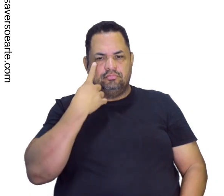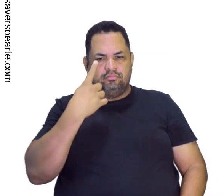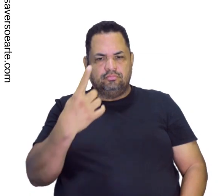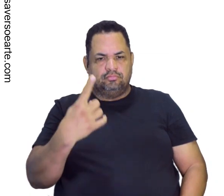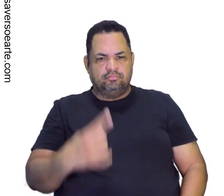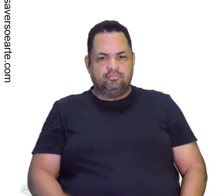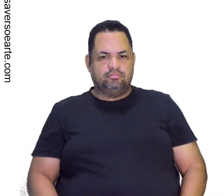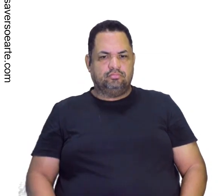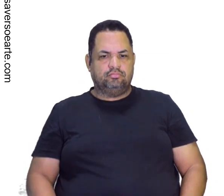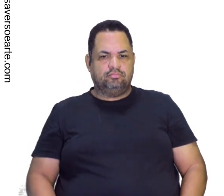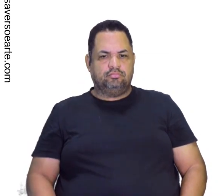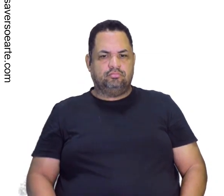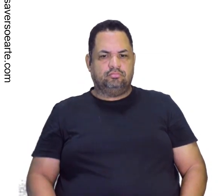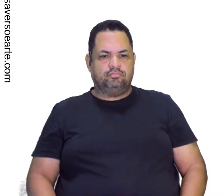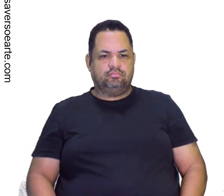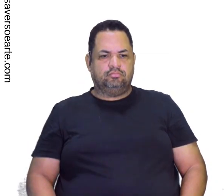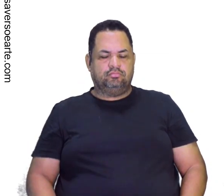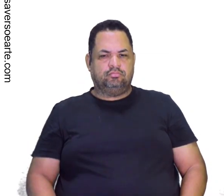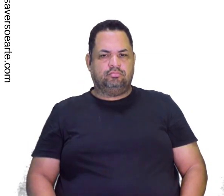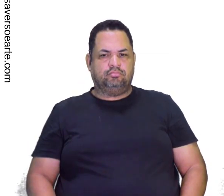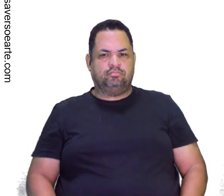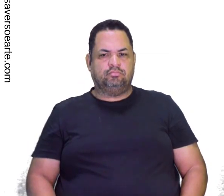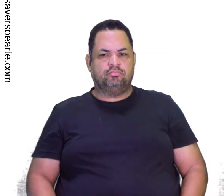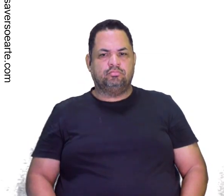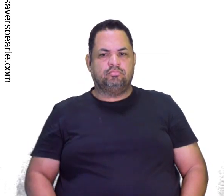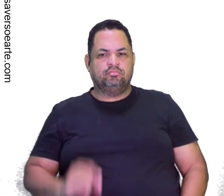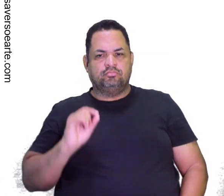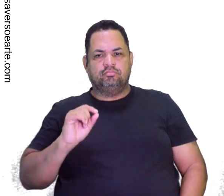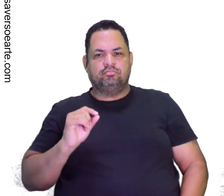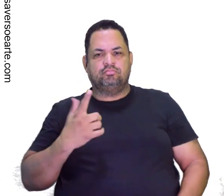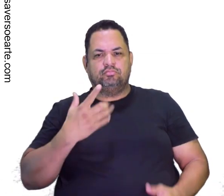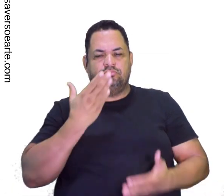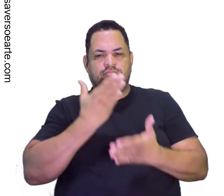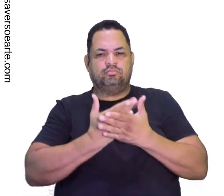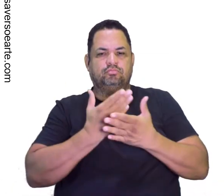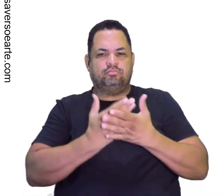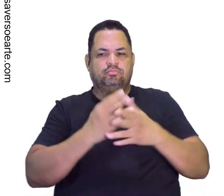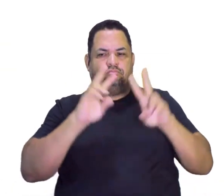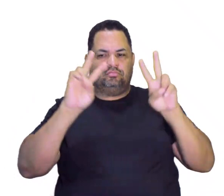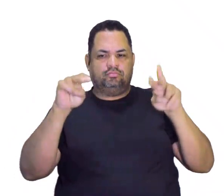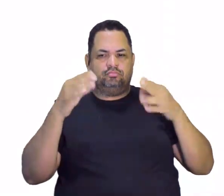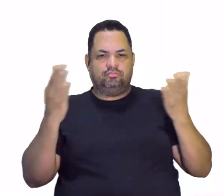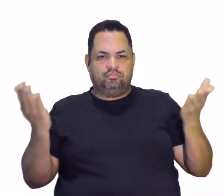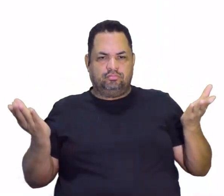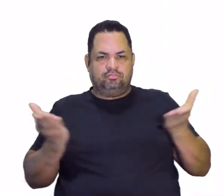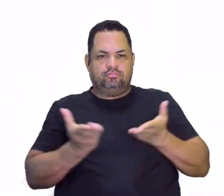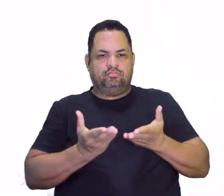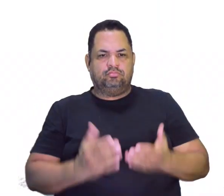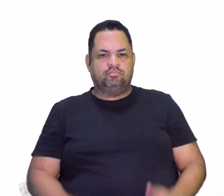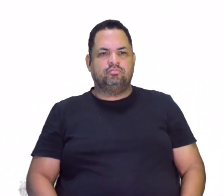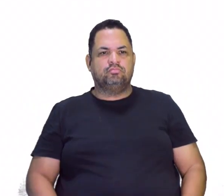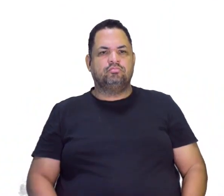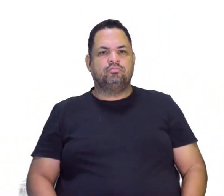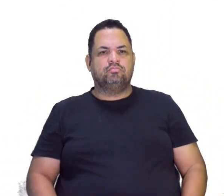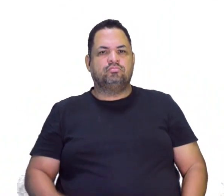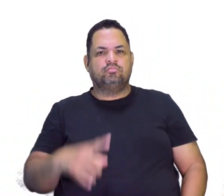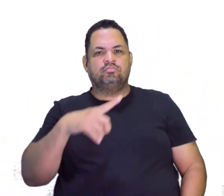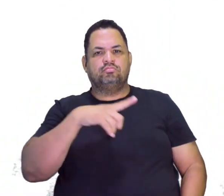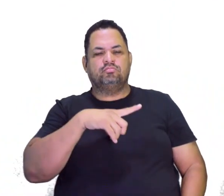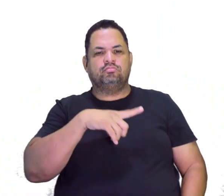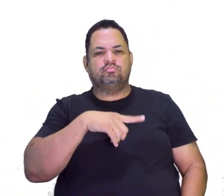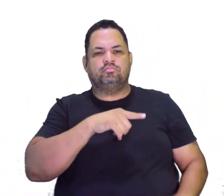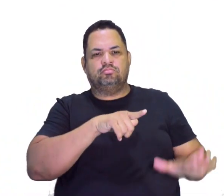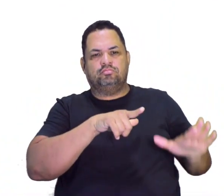aqui bastante sobre este assunto né Então teve uma